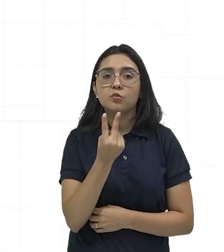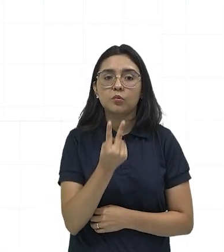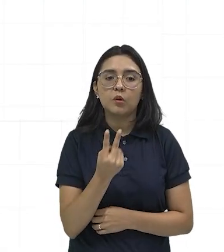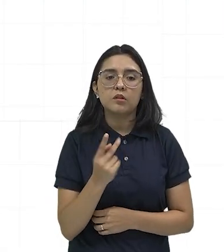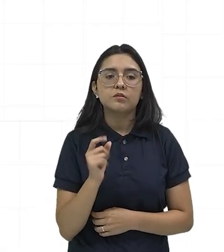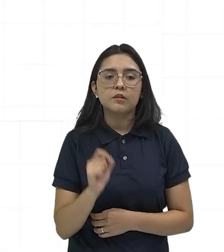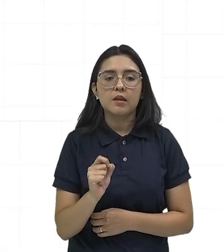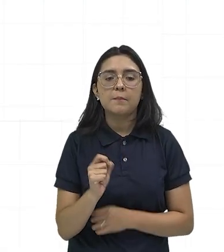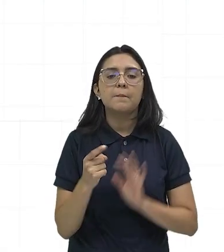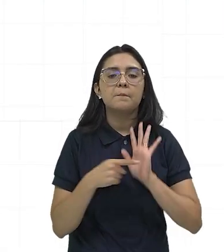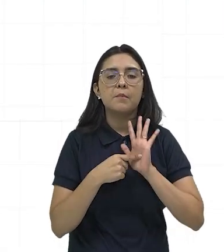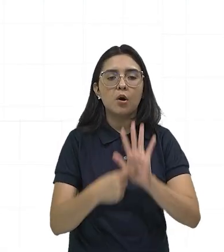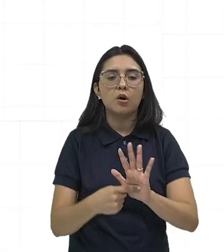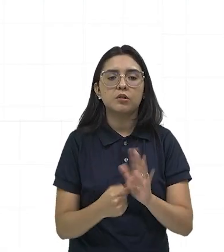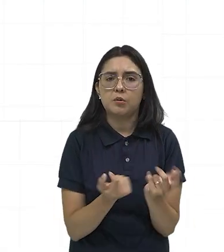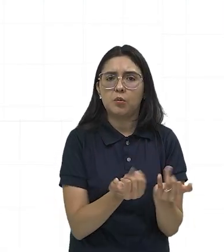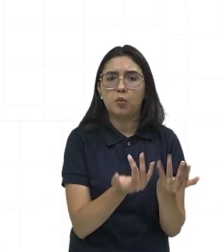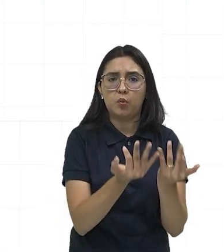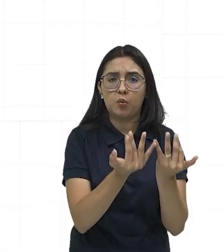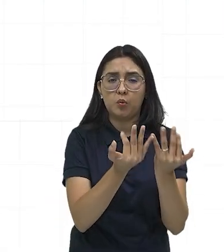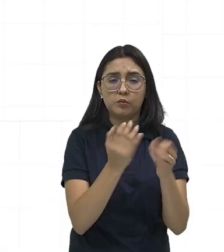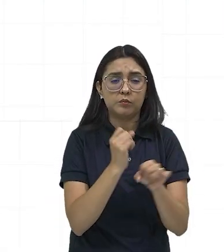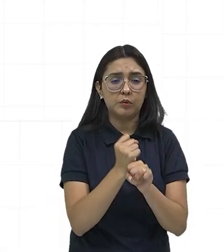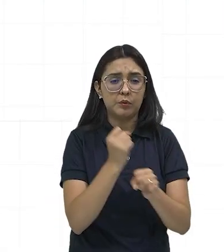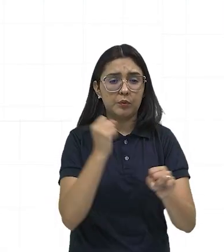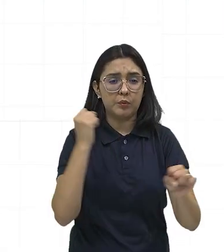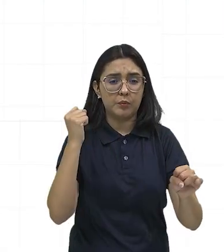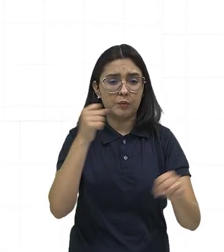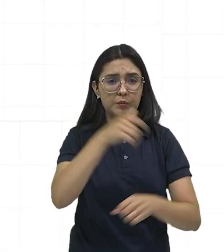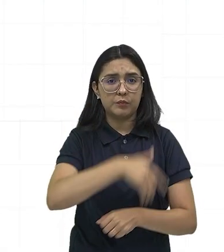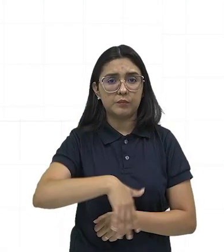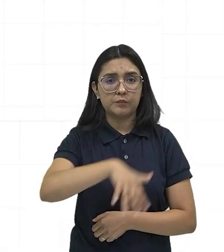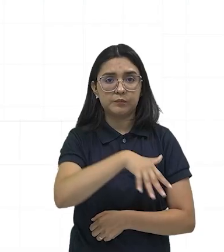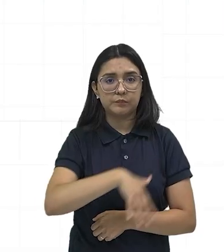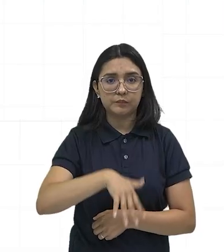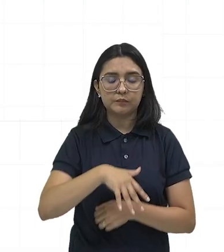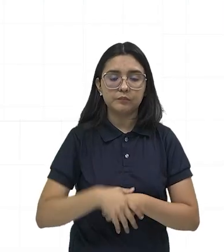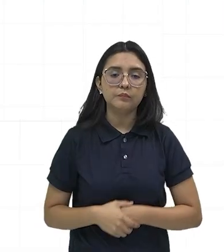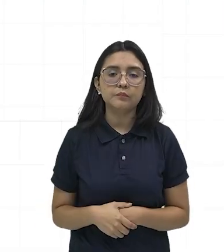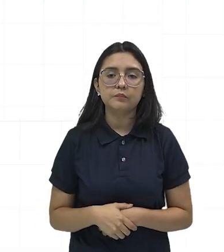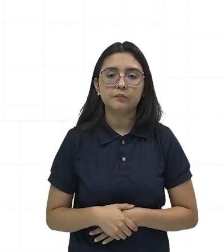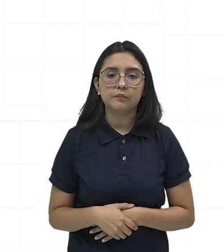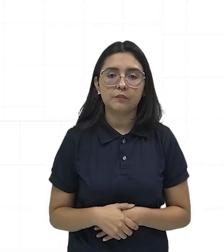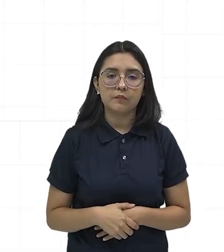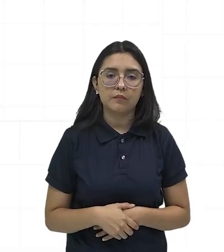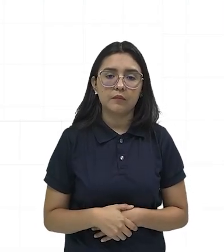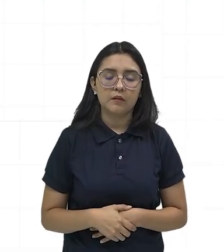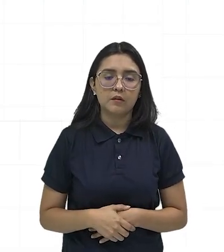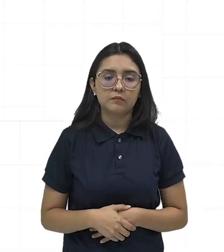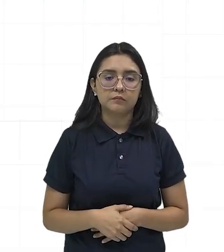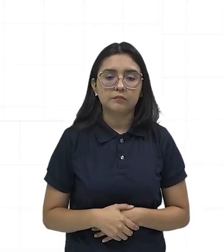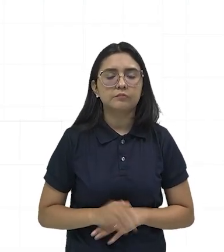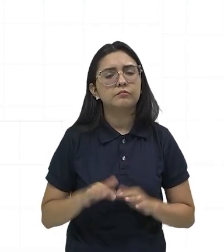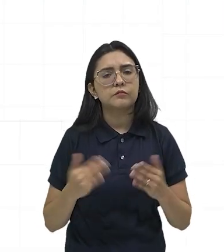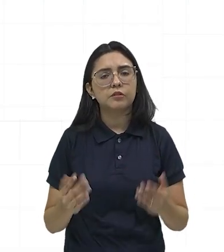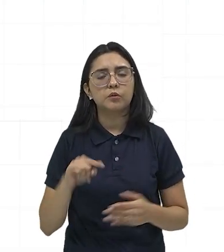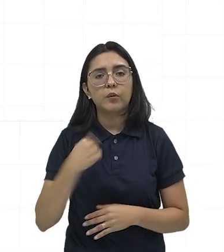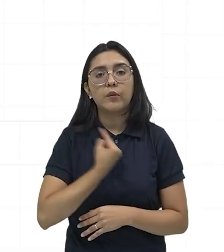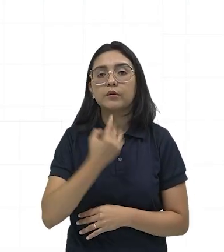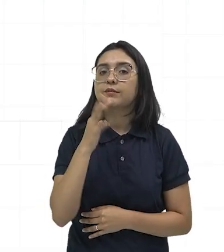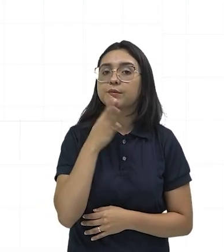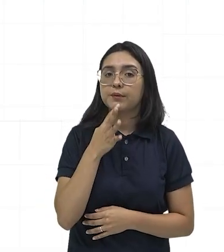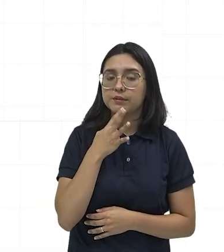grandes queimadas, né, acontecendo, certo? E assim, apesar da gente